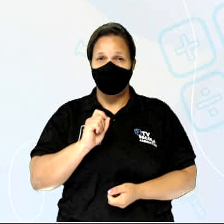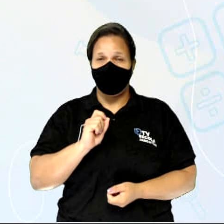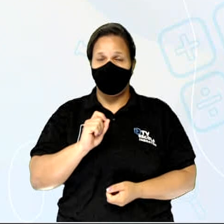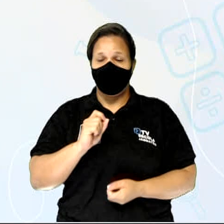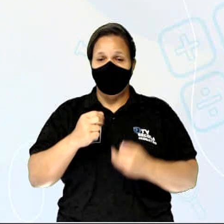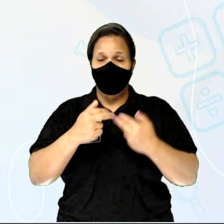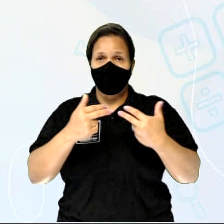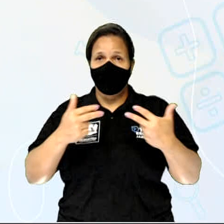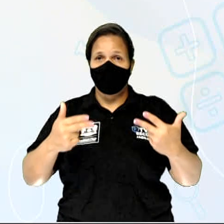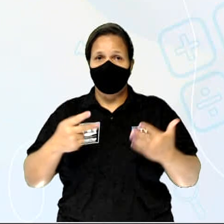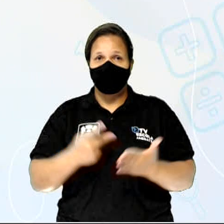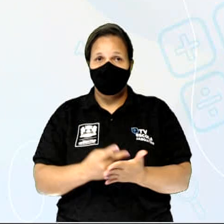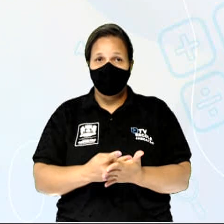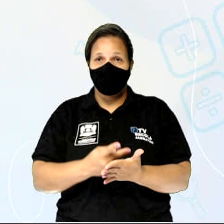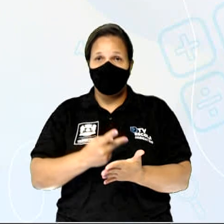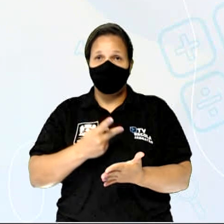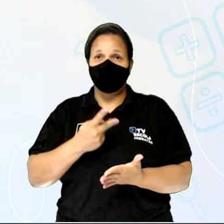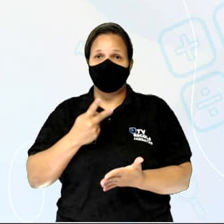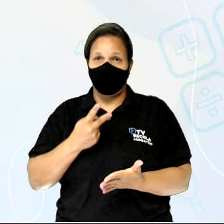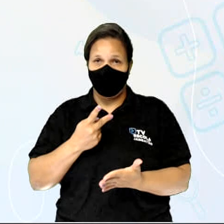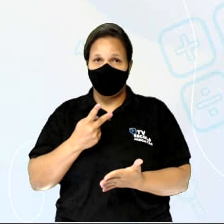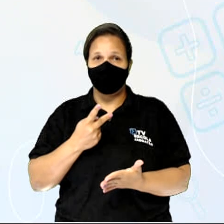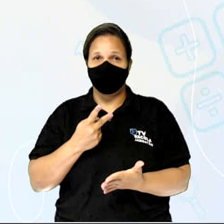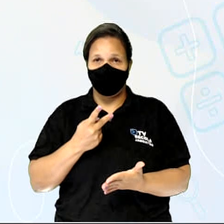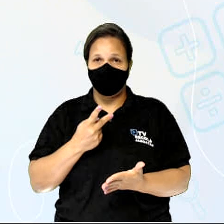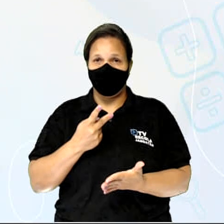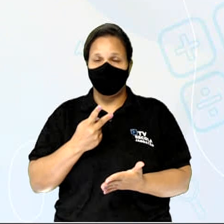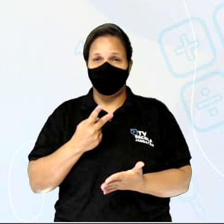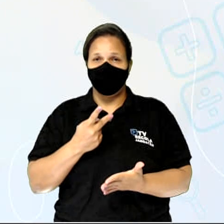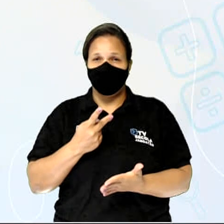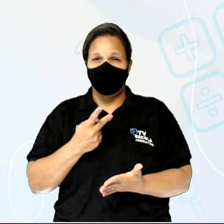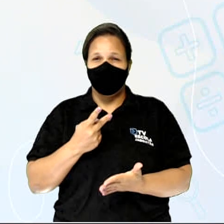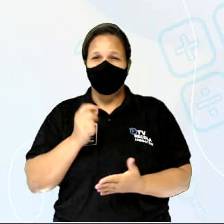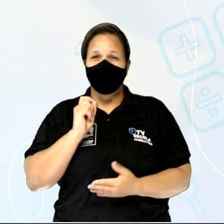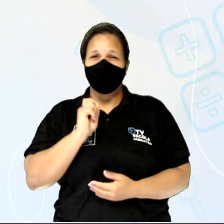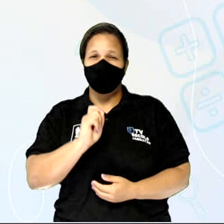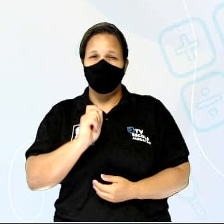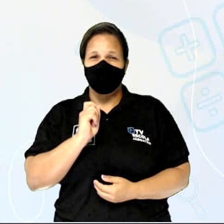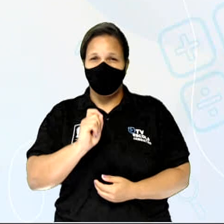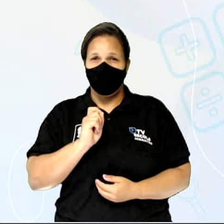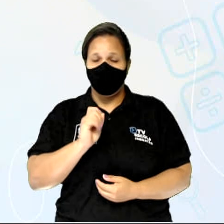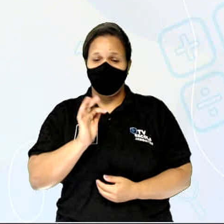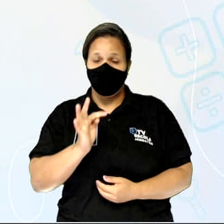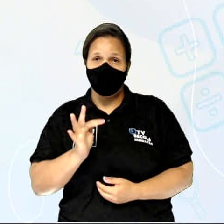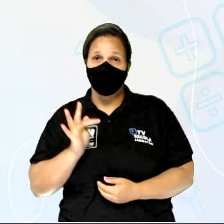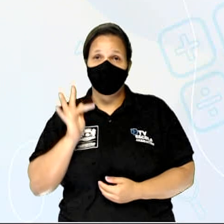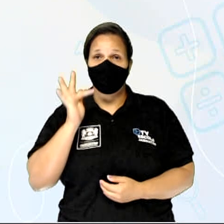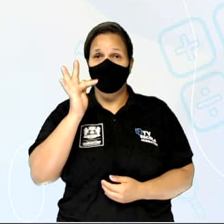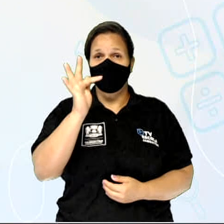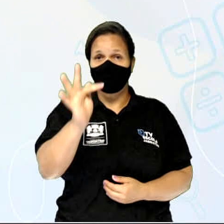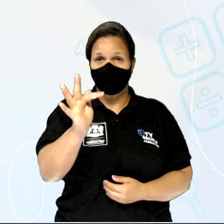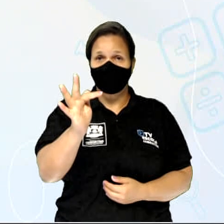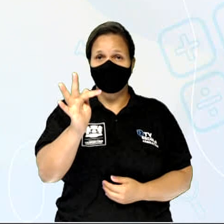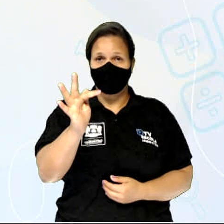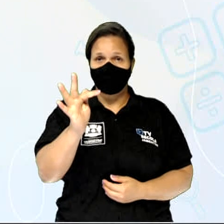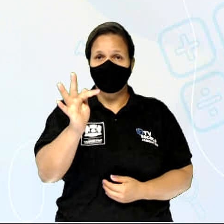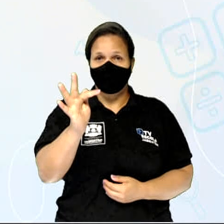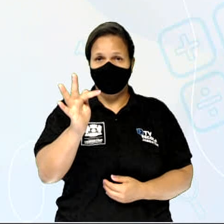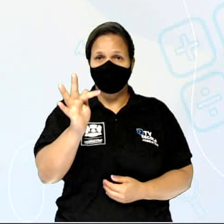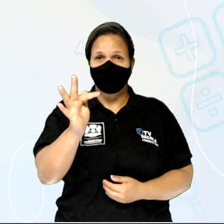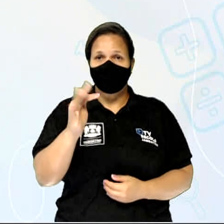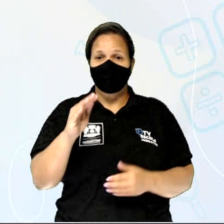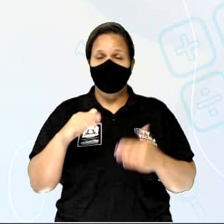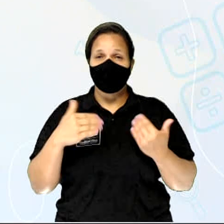ou situações prováveis de acontecerem que refletem no futuro. Ou seja,